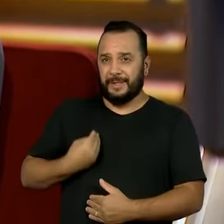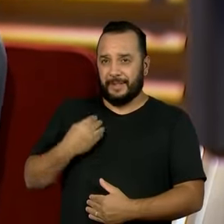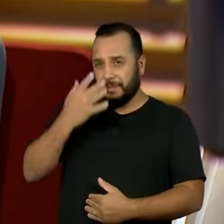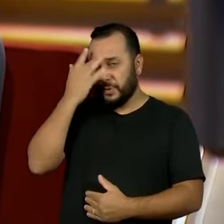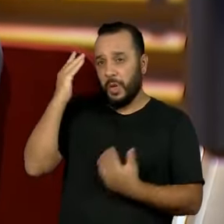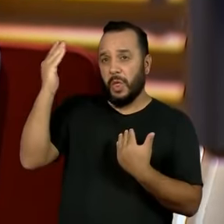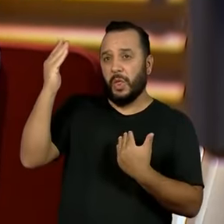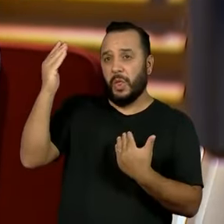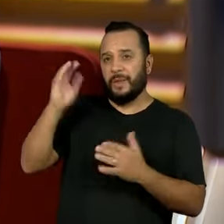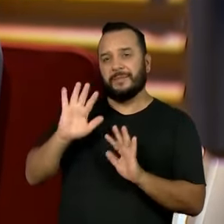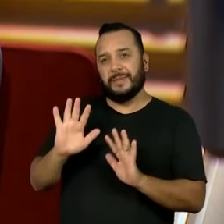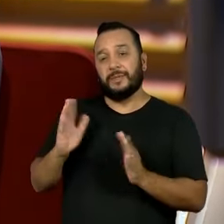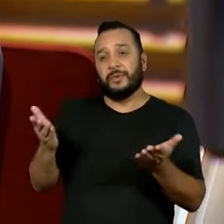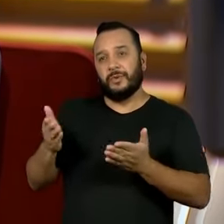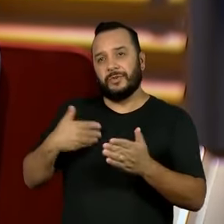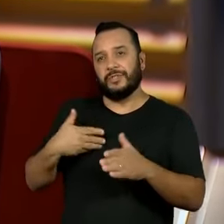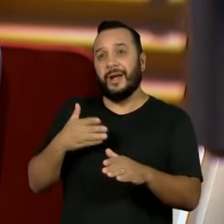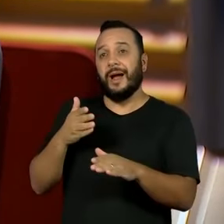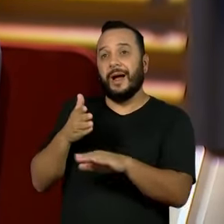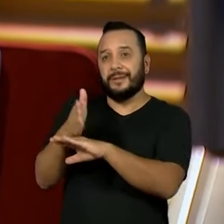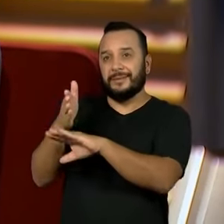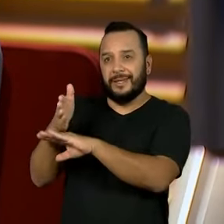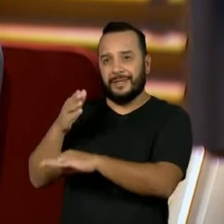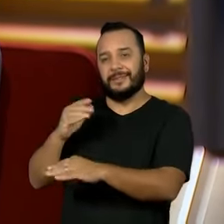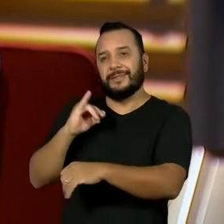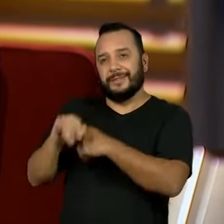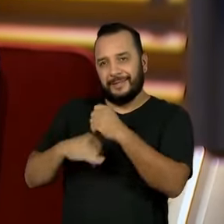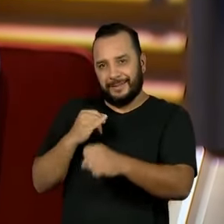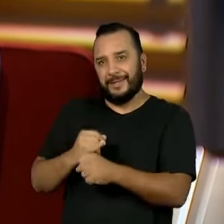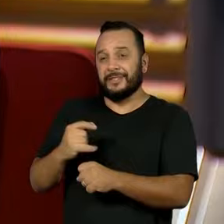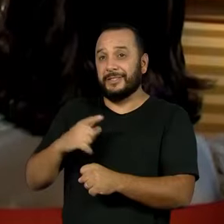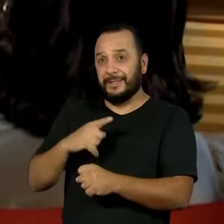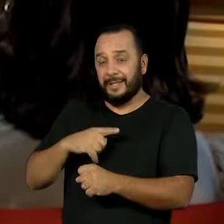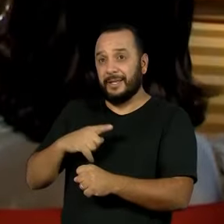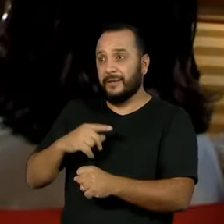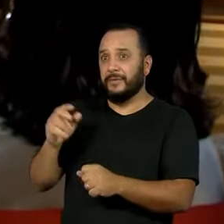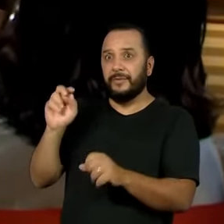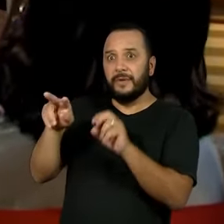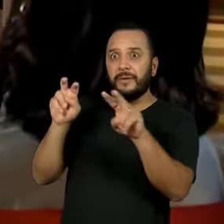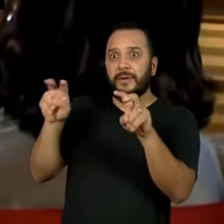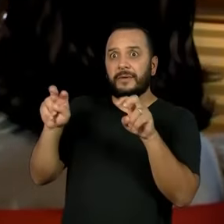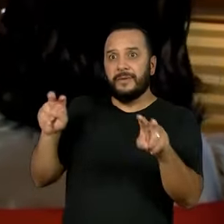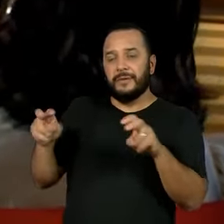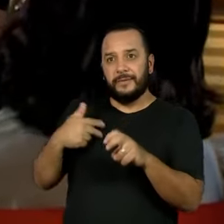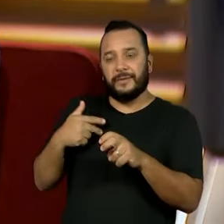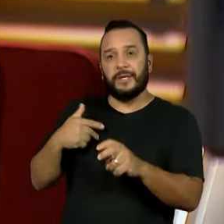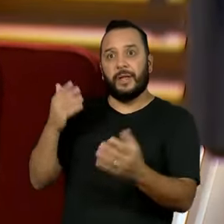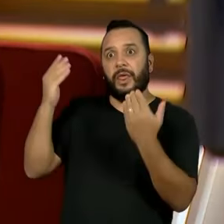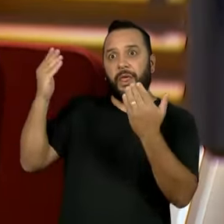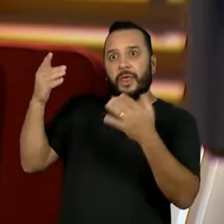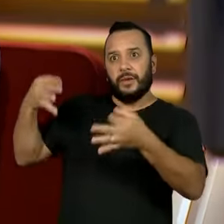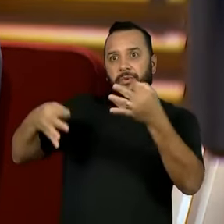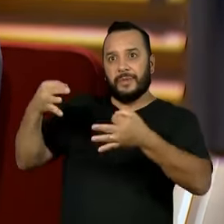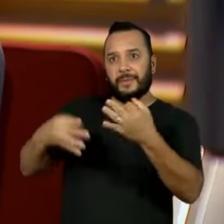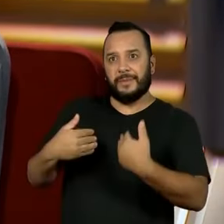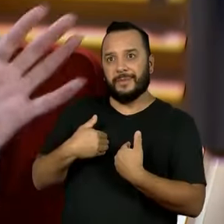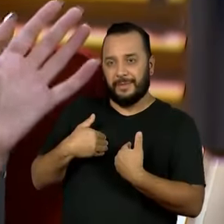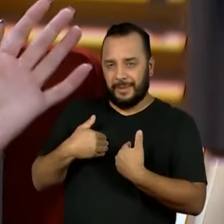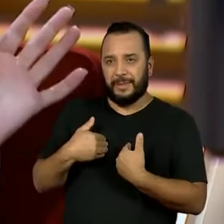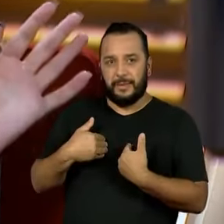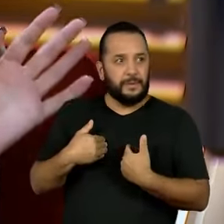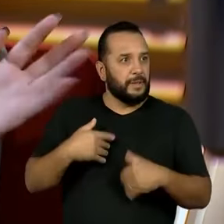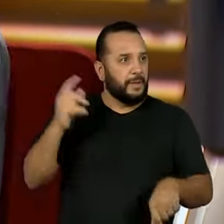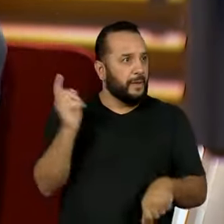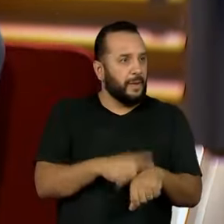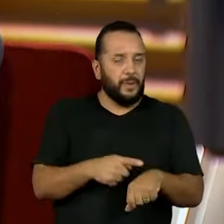o que muda é o acesso que a gente tem a esse julgamento ele é muito intenso é instantâneo n exatamente el instantâneo e você escolhe a